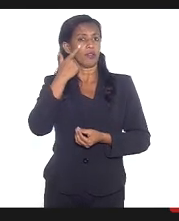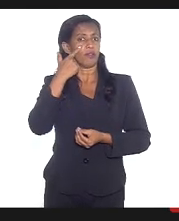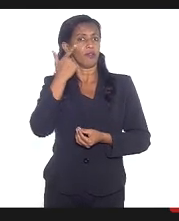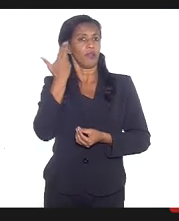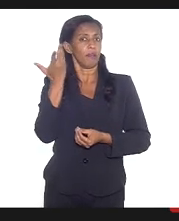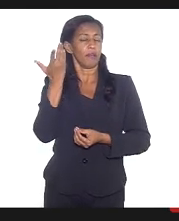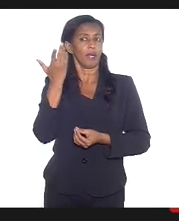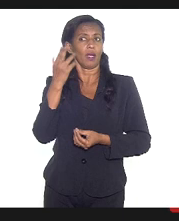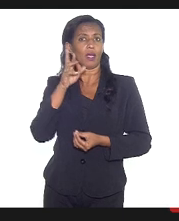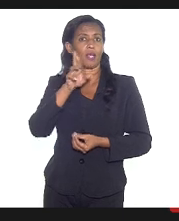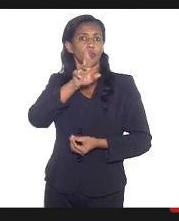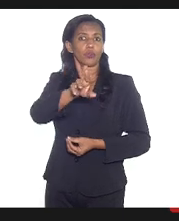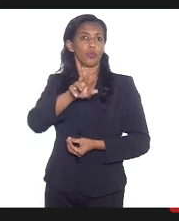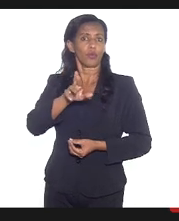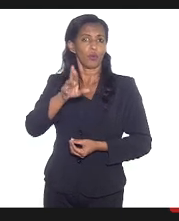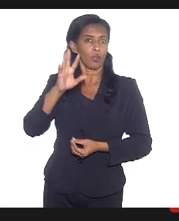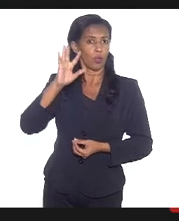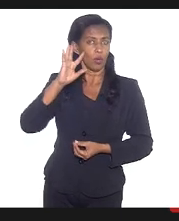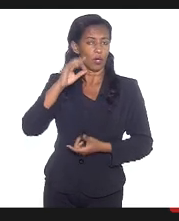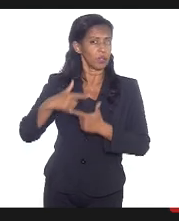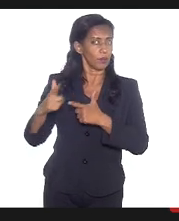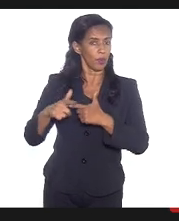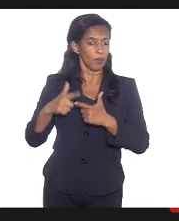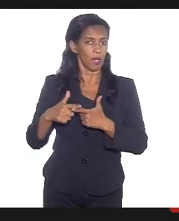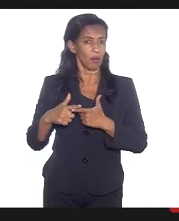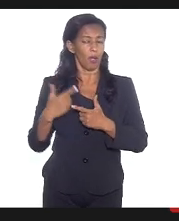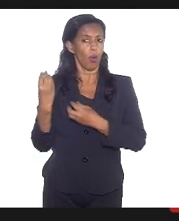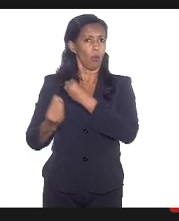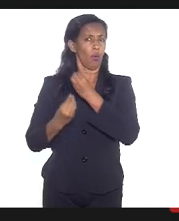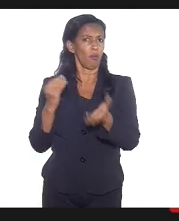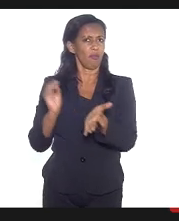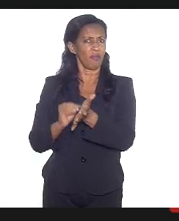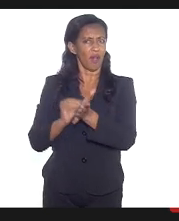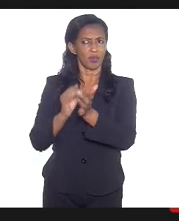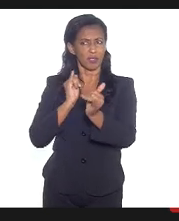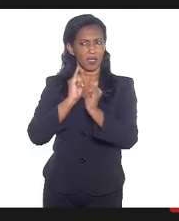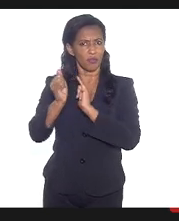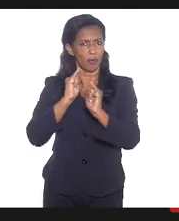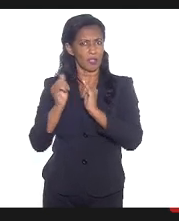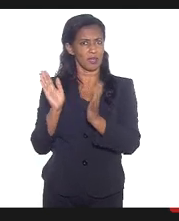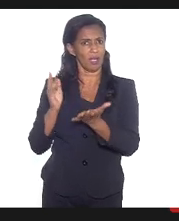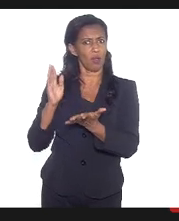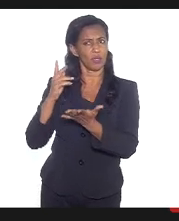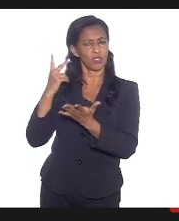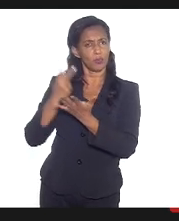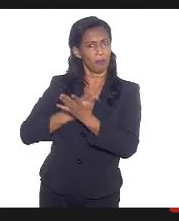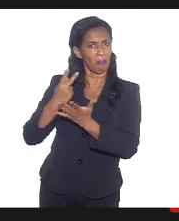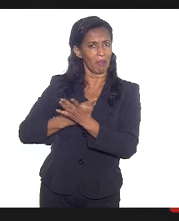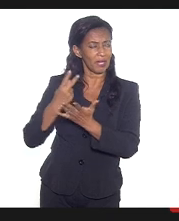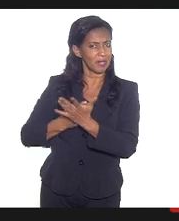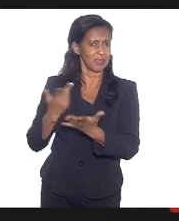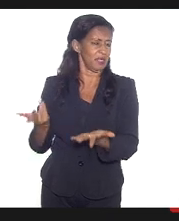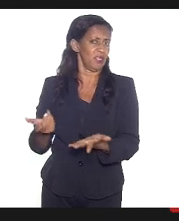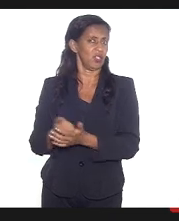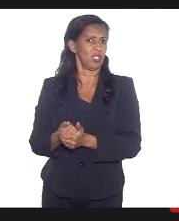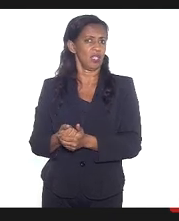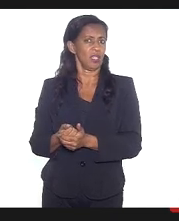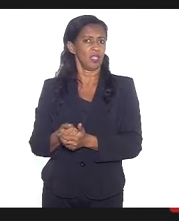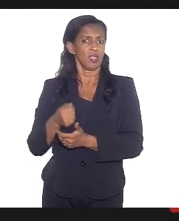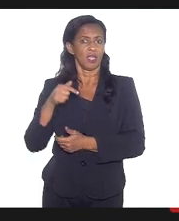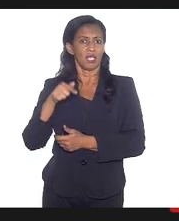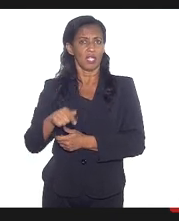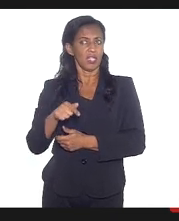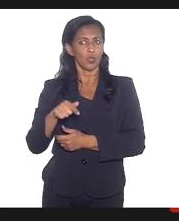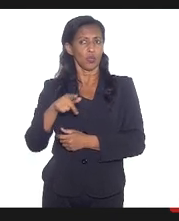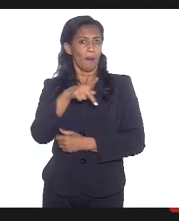informação, como elas podem ser obtidas, como nós podemos ter pareceres definitivos, sempre lembrando que isso não está em tese ocorrendo